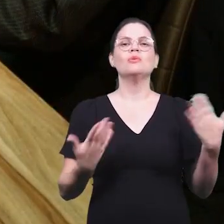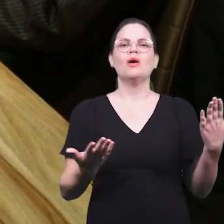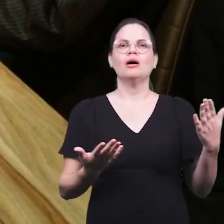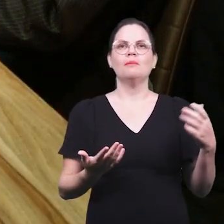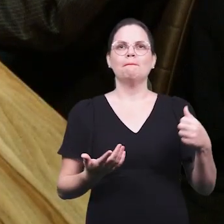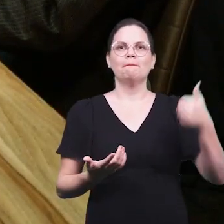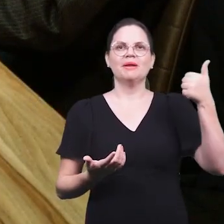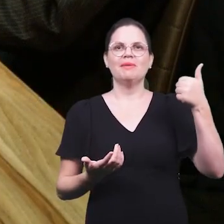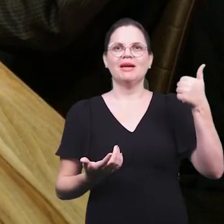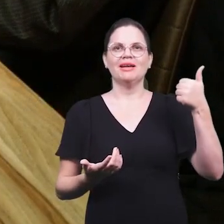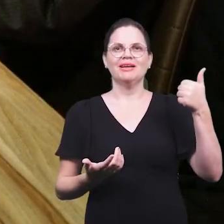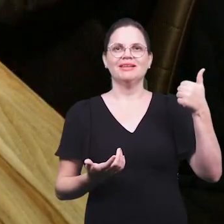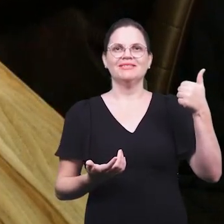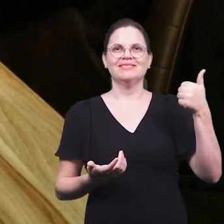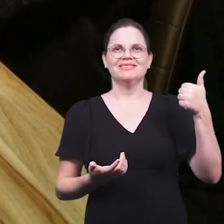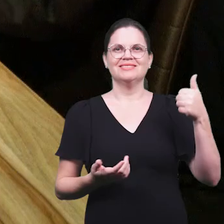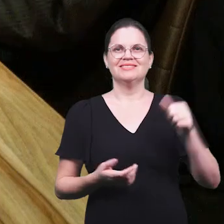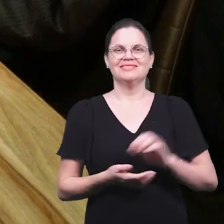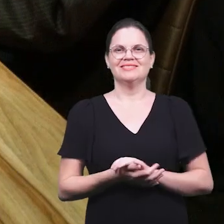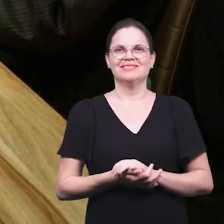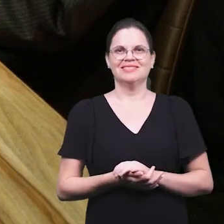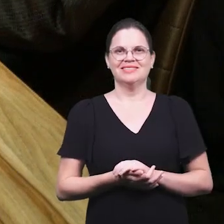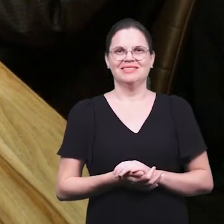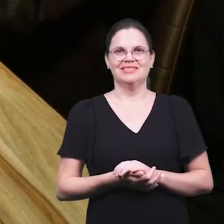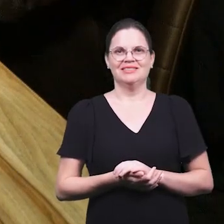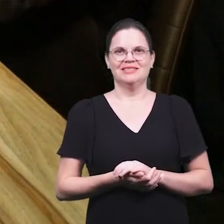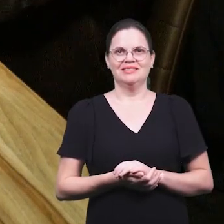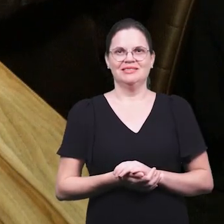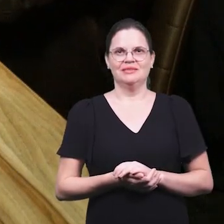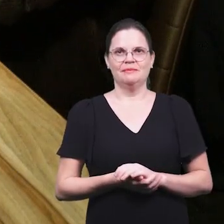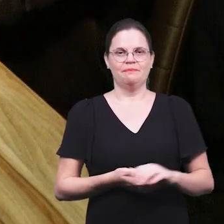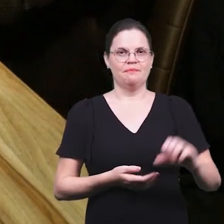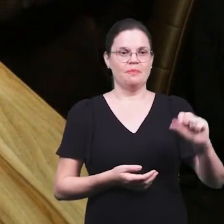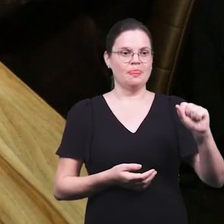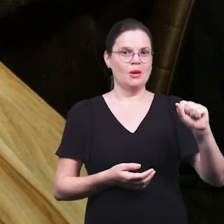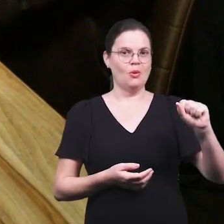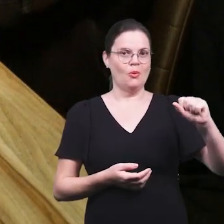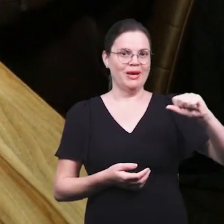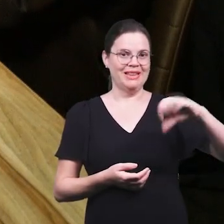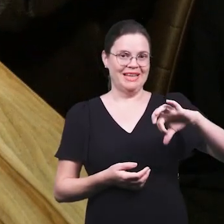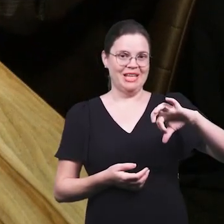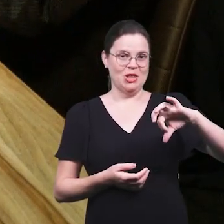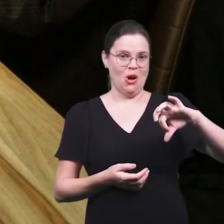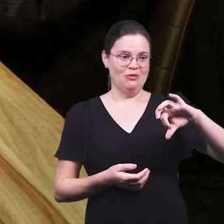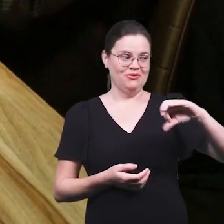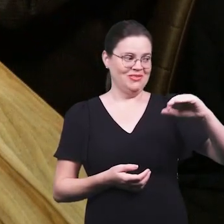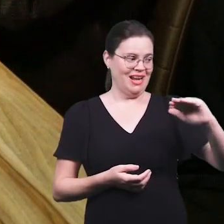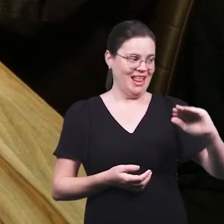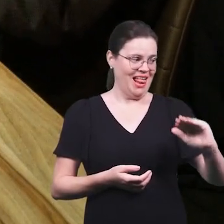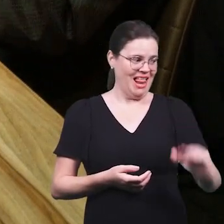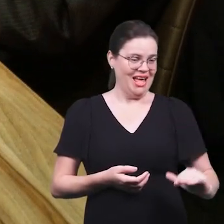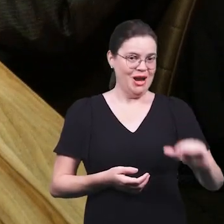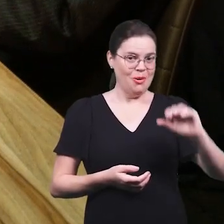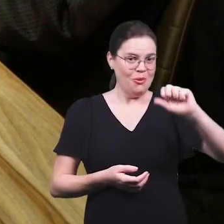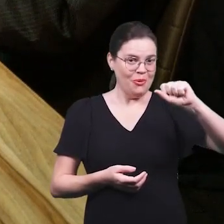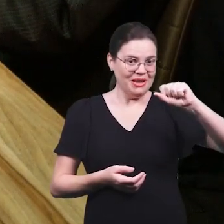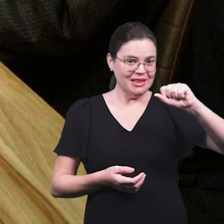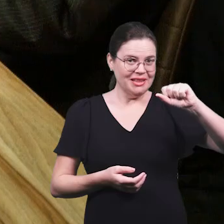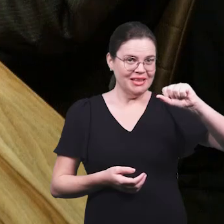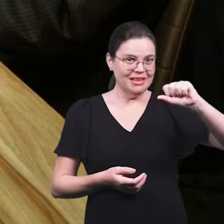Foi primeiro. TSE, não. TSE. Eu fiquei 88º lugar. Que isso? 88º